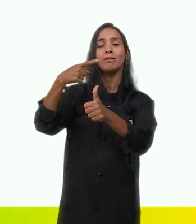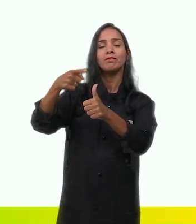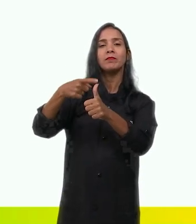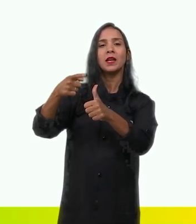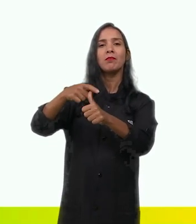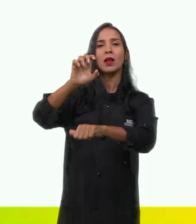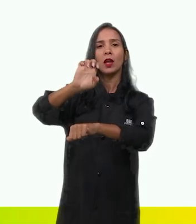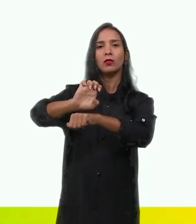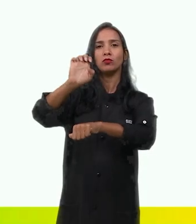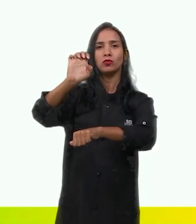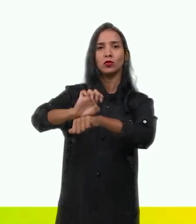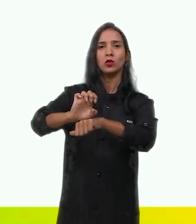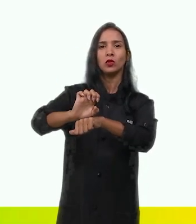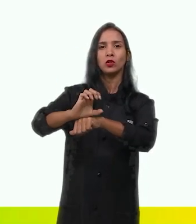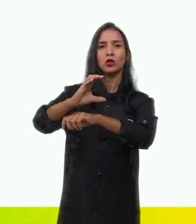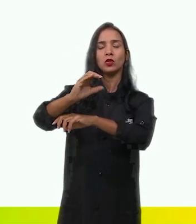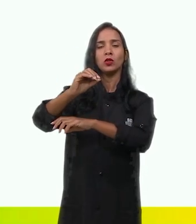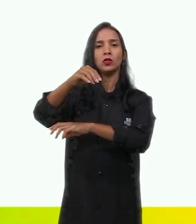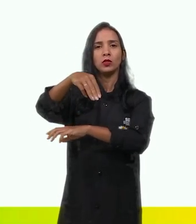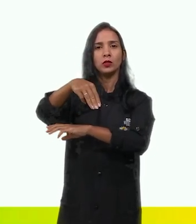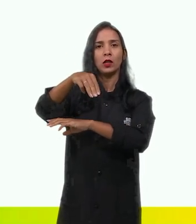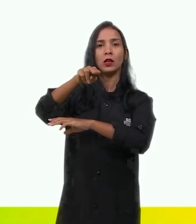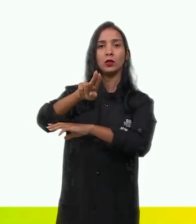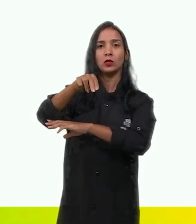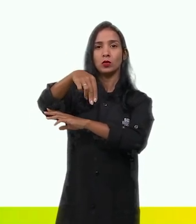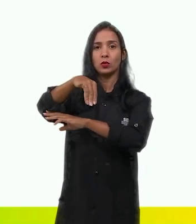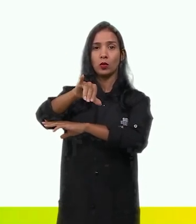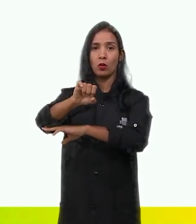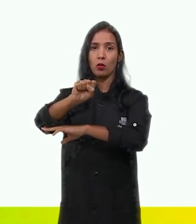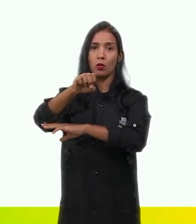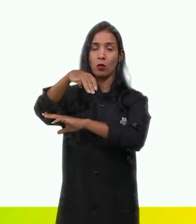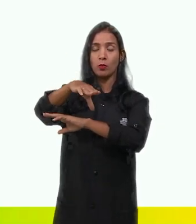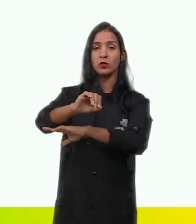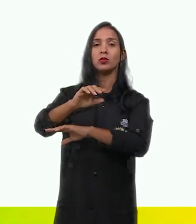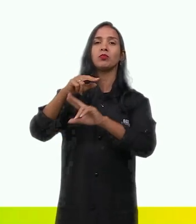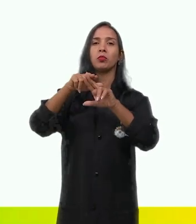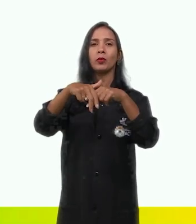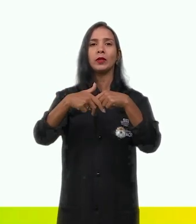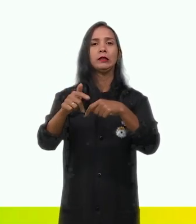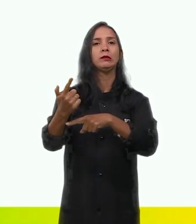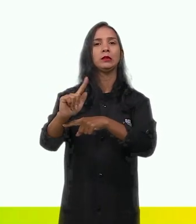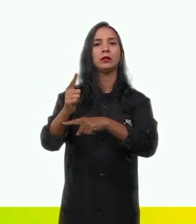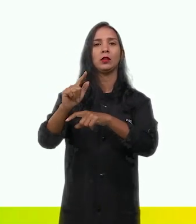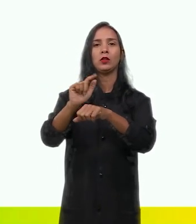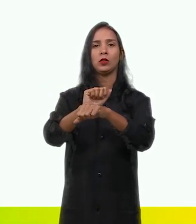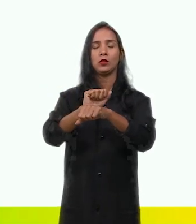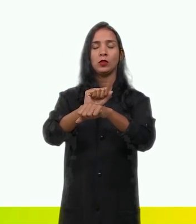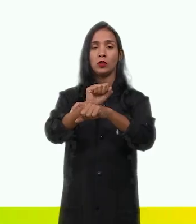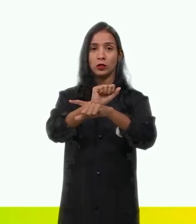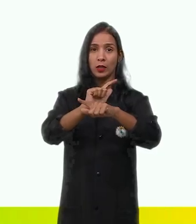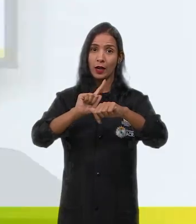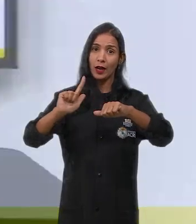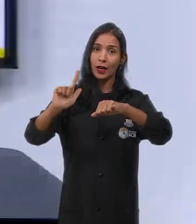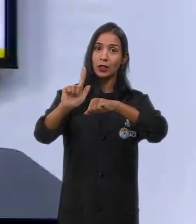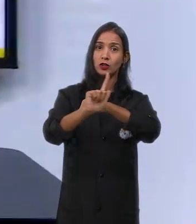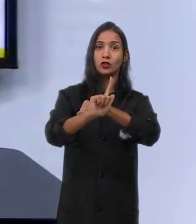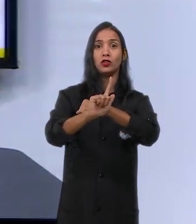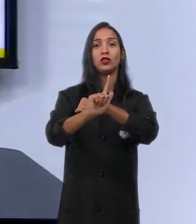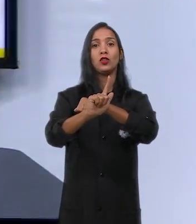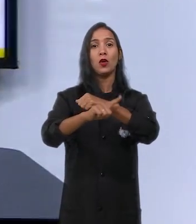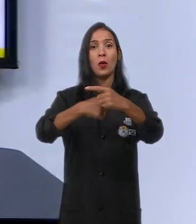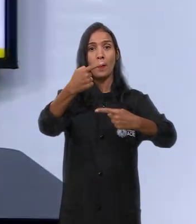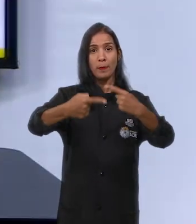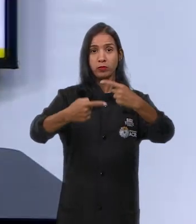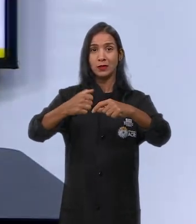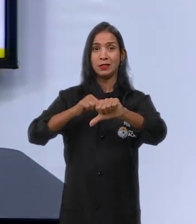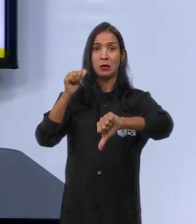do mundo. E isso moldou a geopolítica do século XX. Ok? Não é à toa que a União Soviética mais tarde